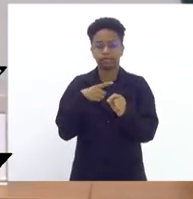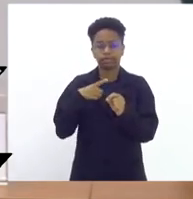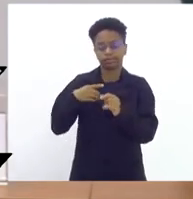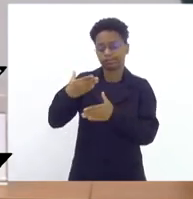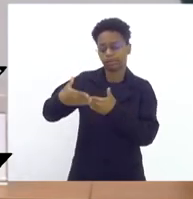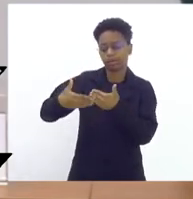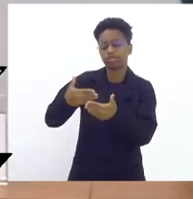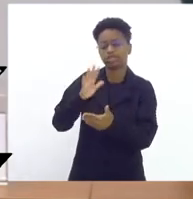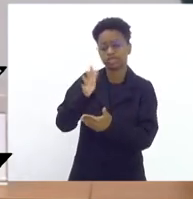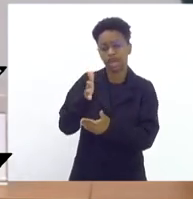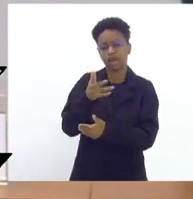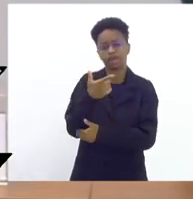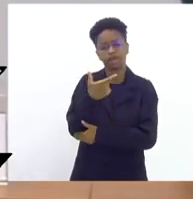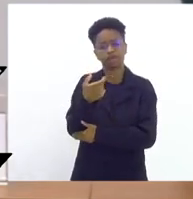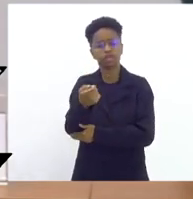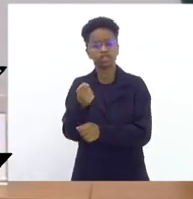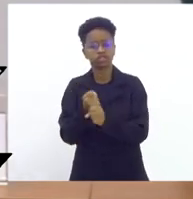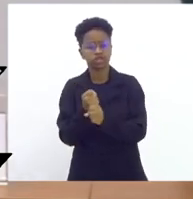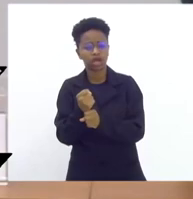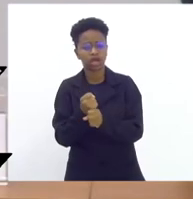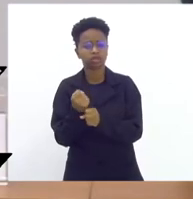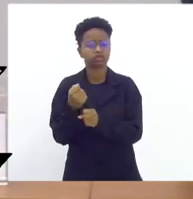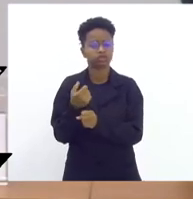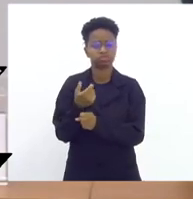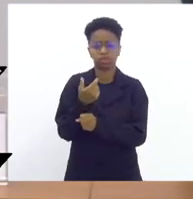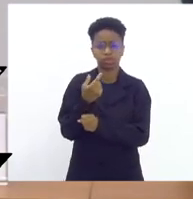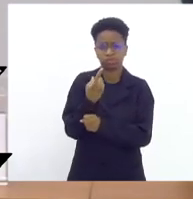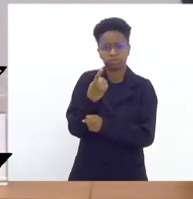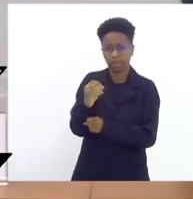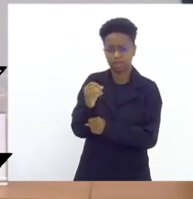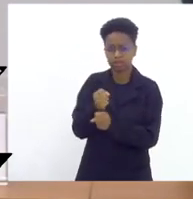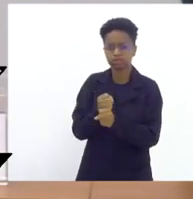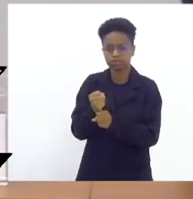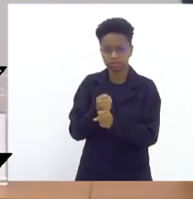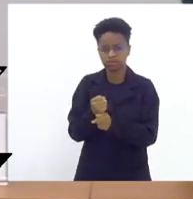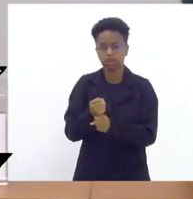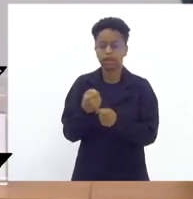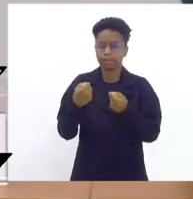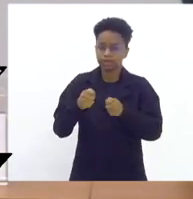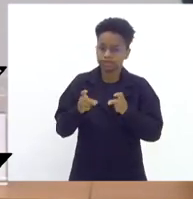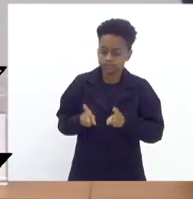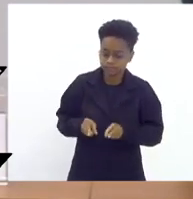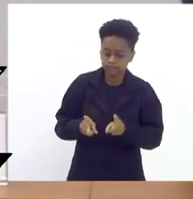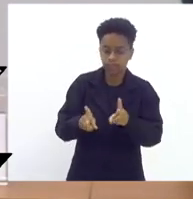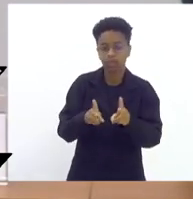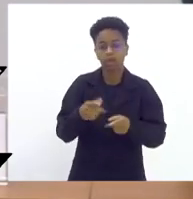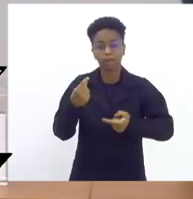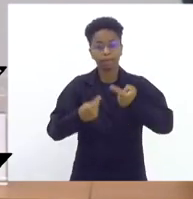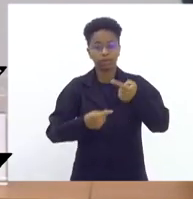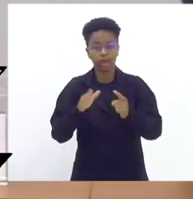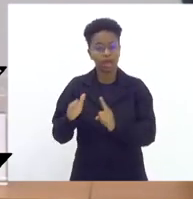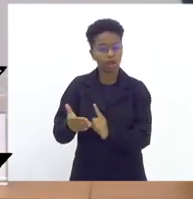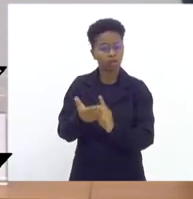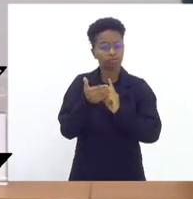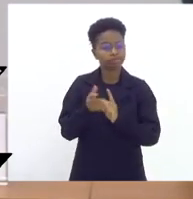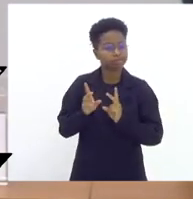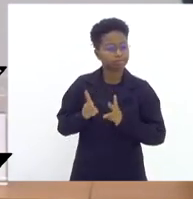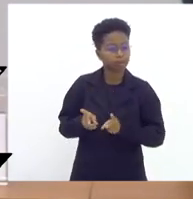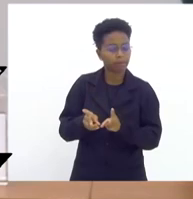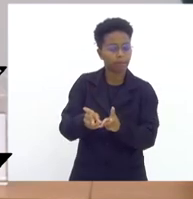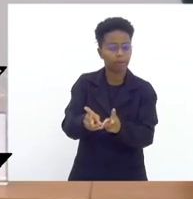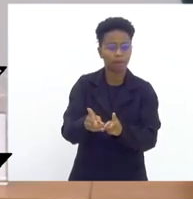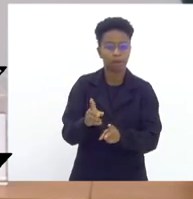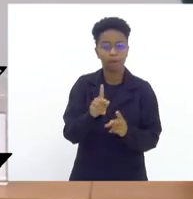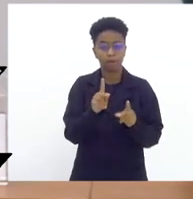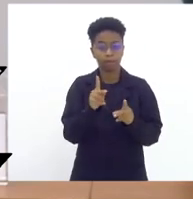uma duas décadas ela precisa se desdobrar em permanência em políticas de acolhimento continuadas para a